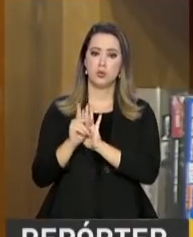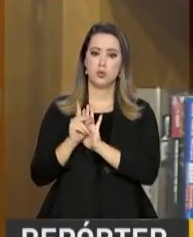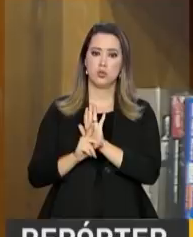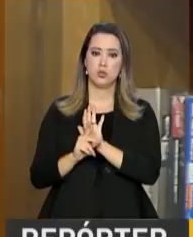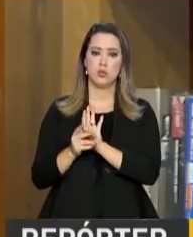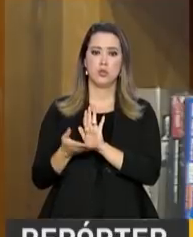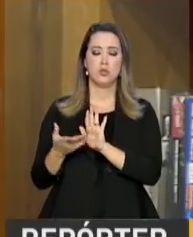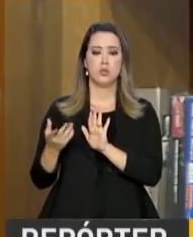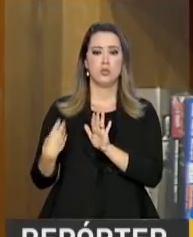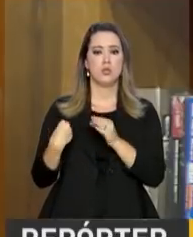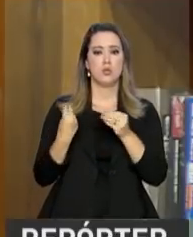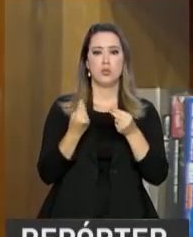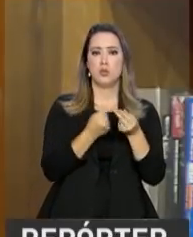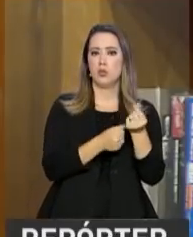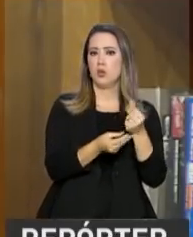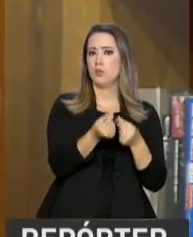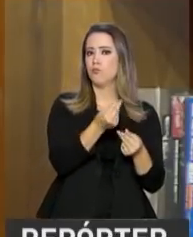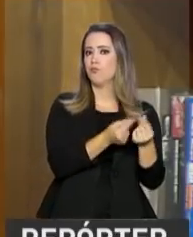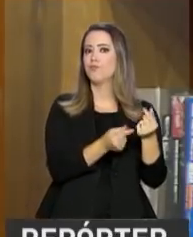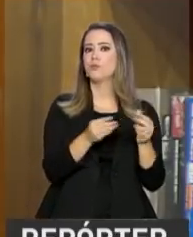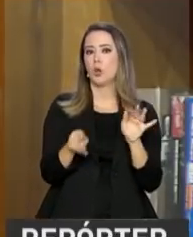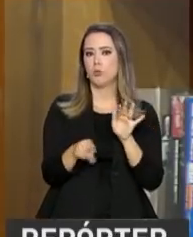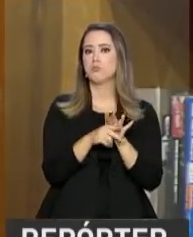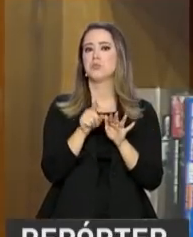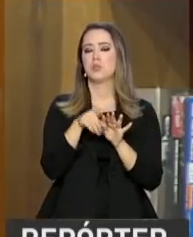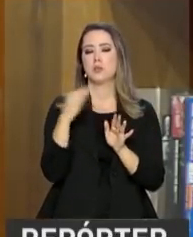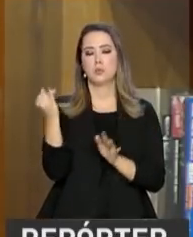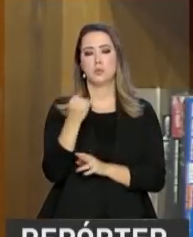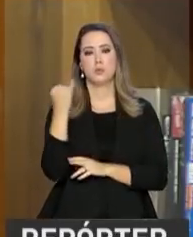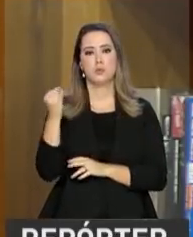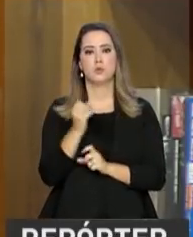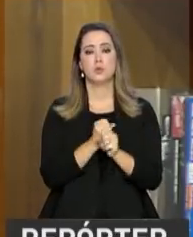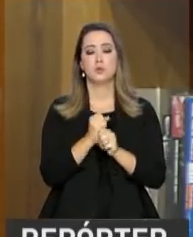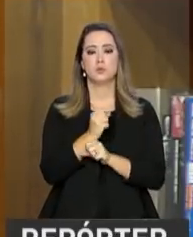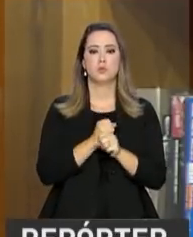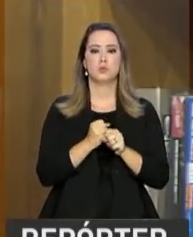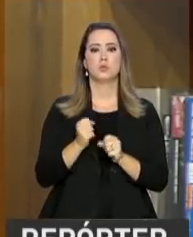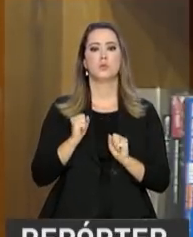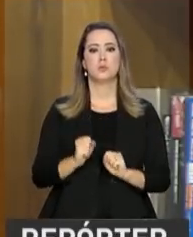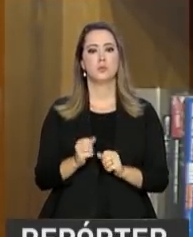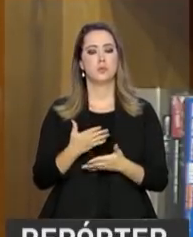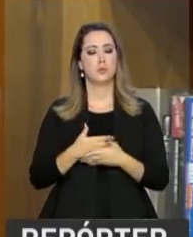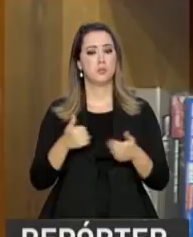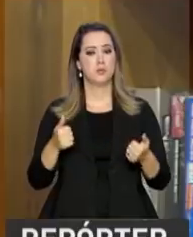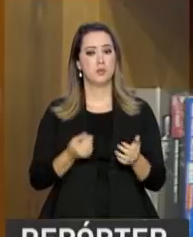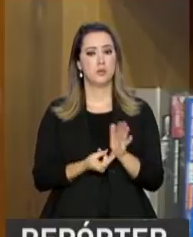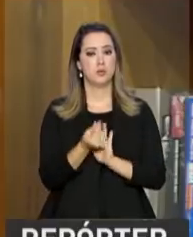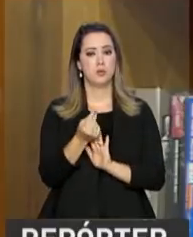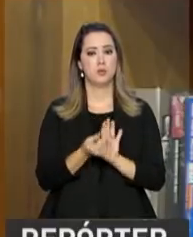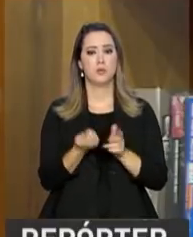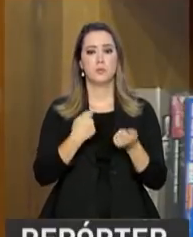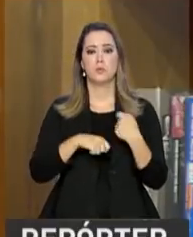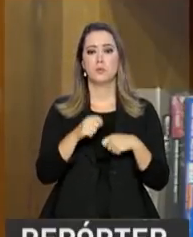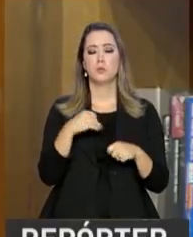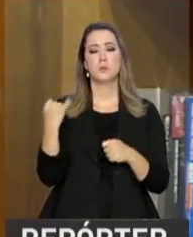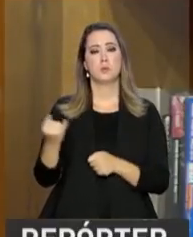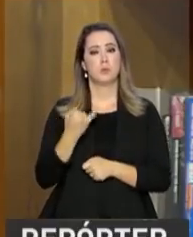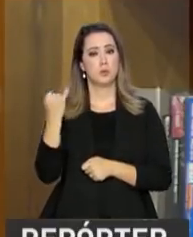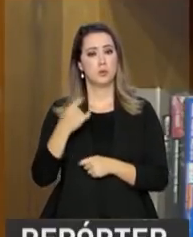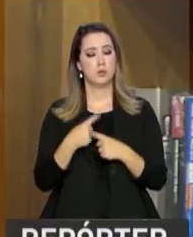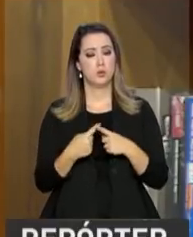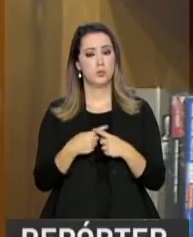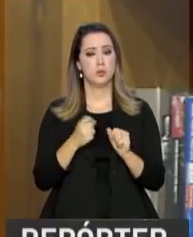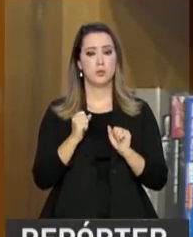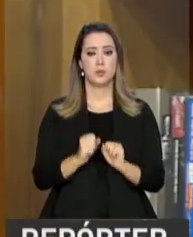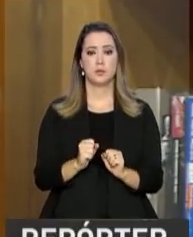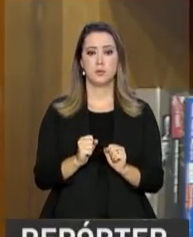ir no seu orçamento é importante do ano o importante é que ela possa complementar seu orçamento a economia é fundamental porque se